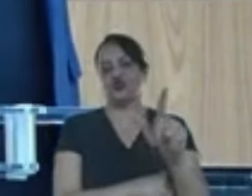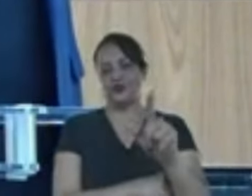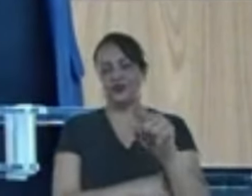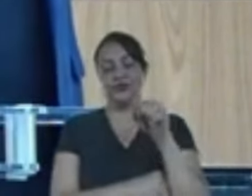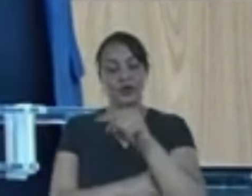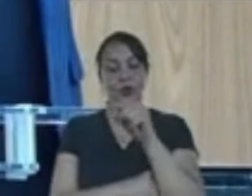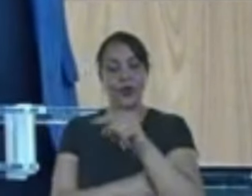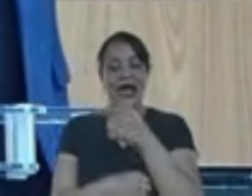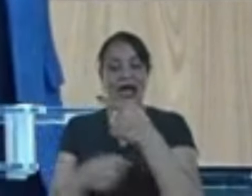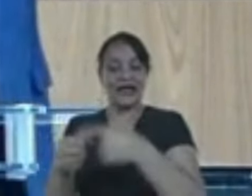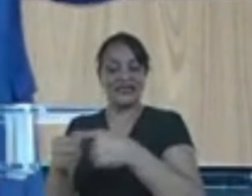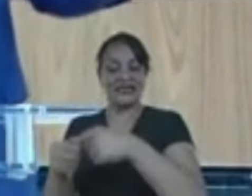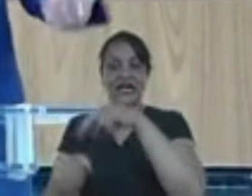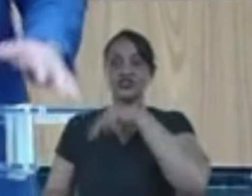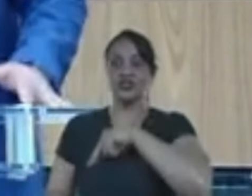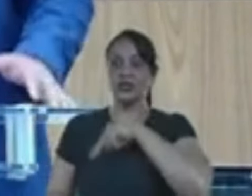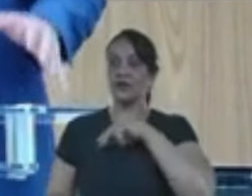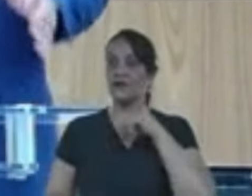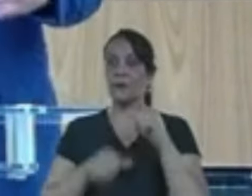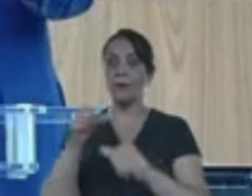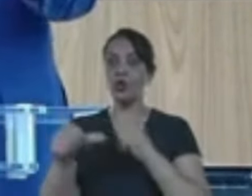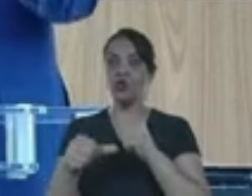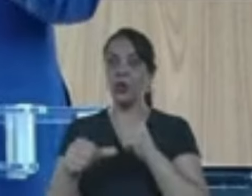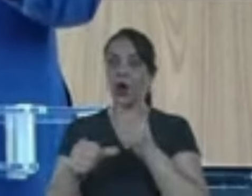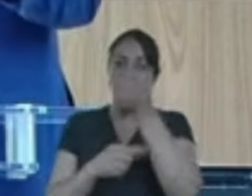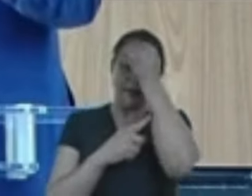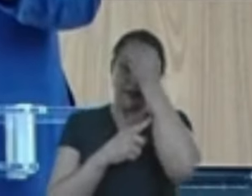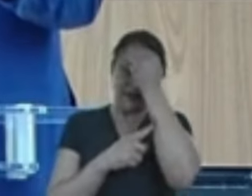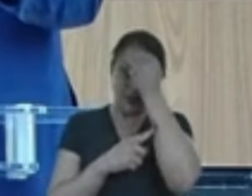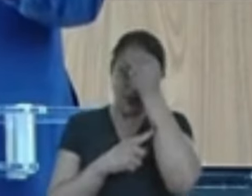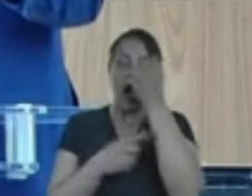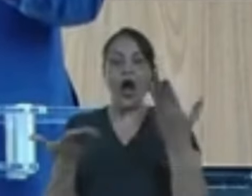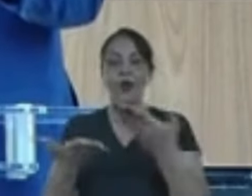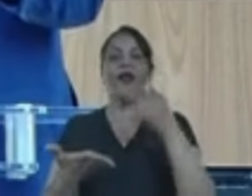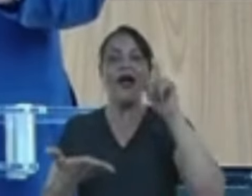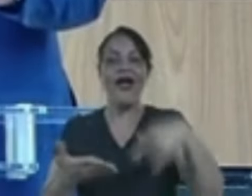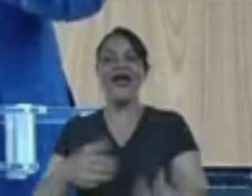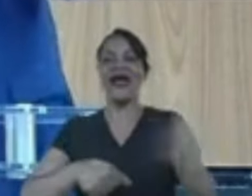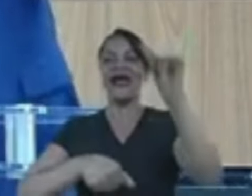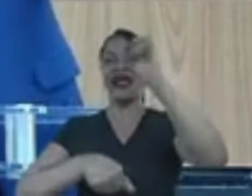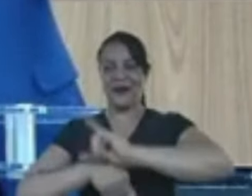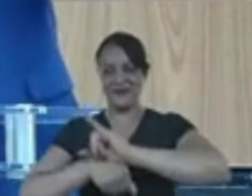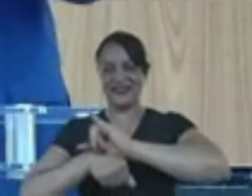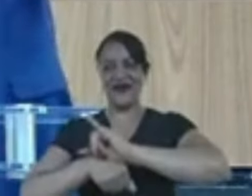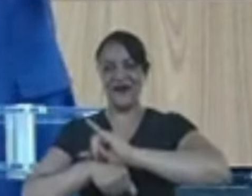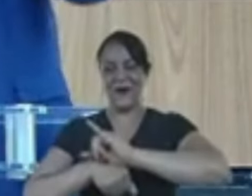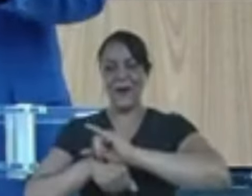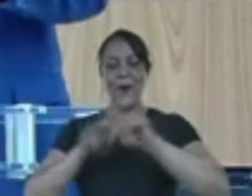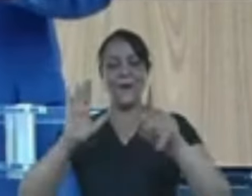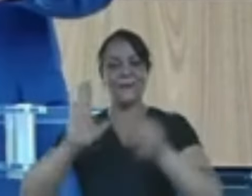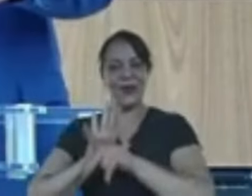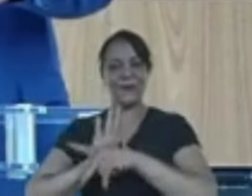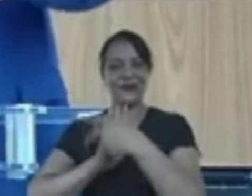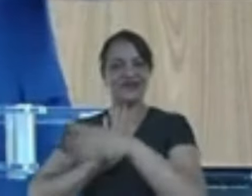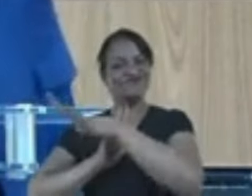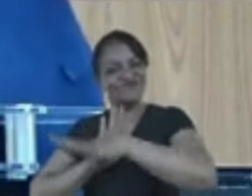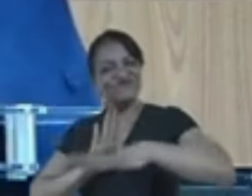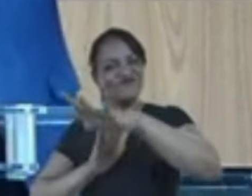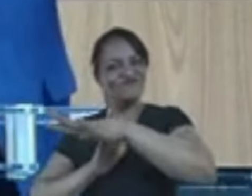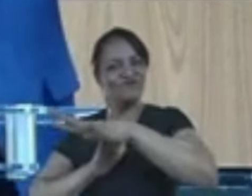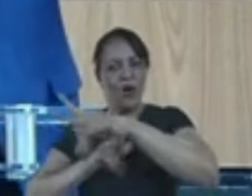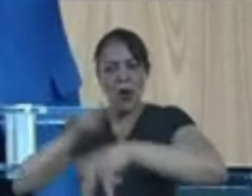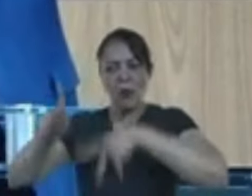Nínive se tornasse a capital dos assírios. Ela até experimentou uma bênção por causa disso. Depois eles desconverteram e acabaram